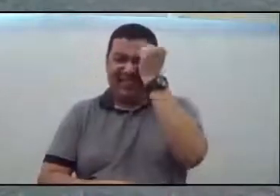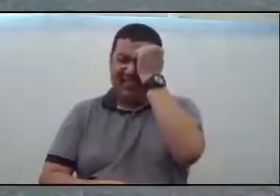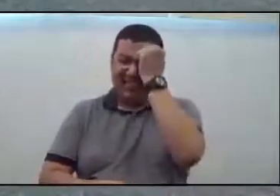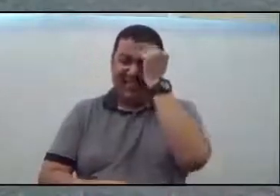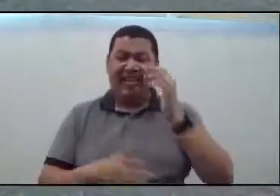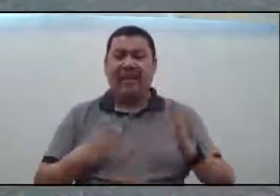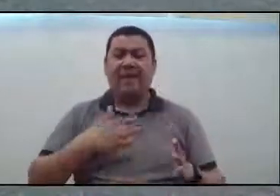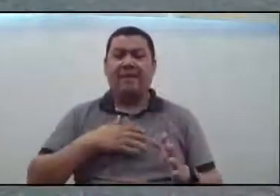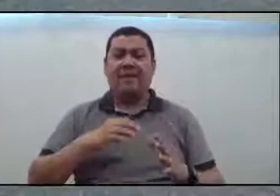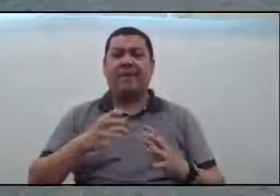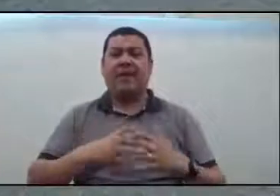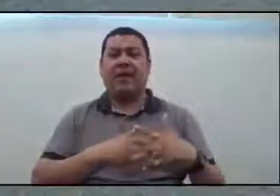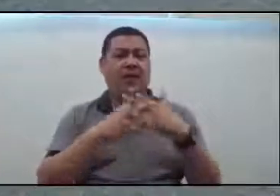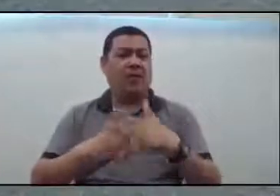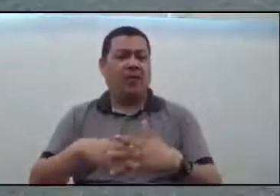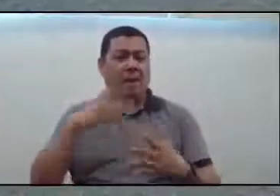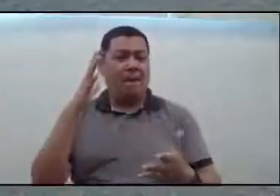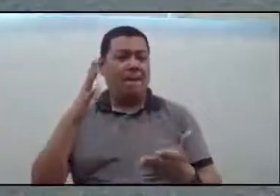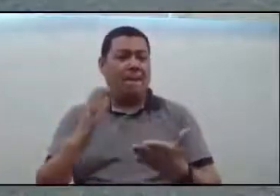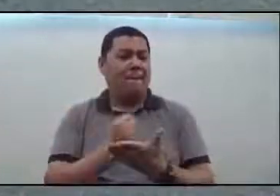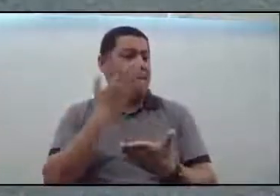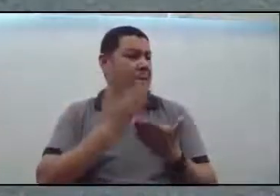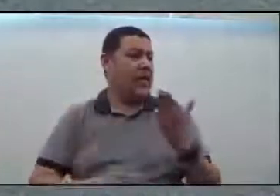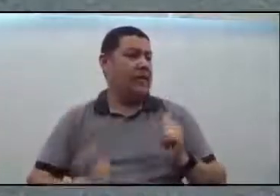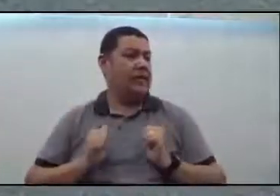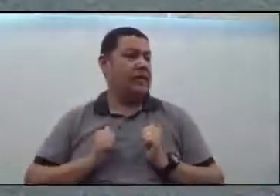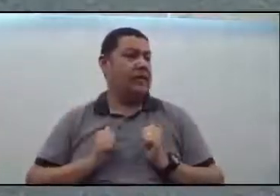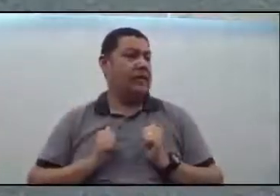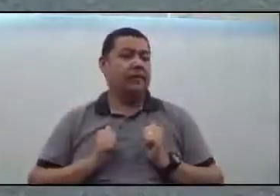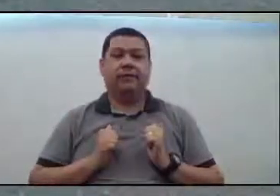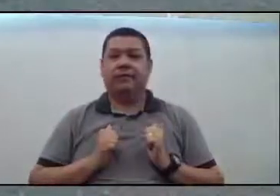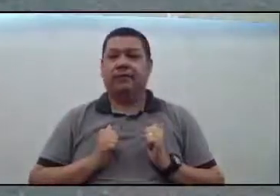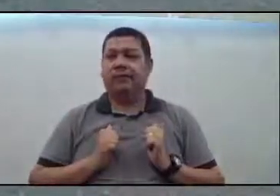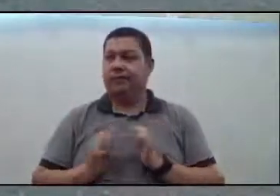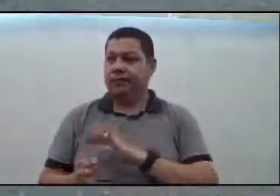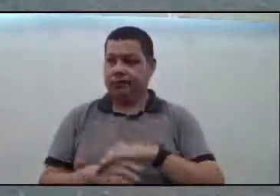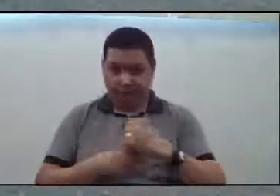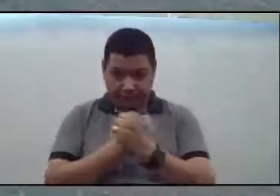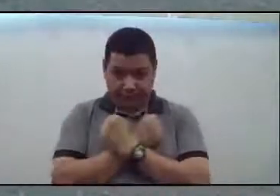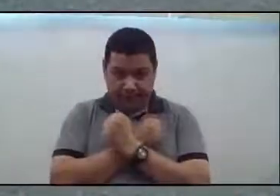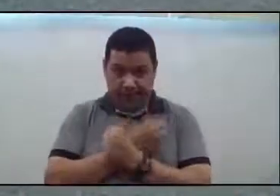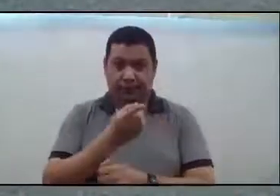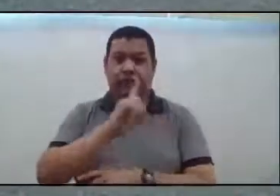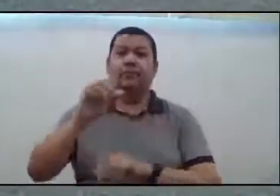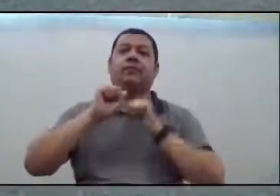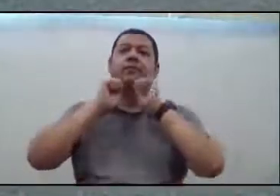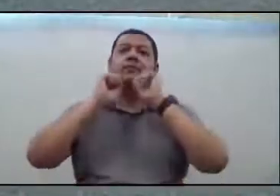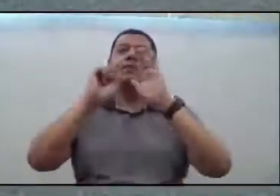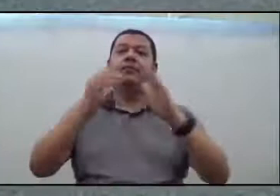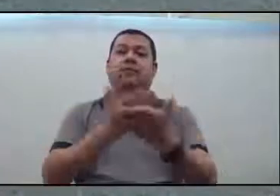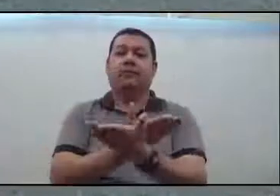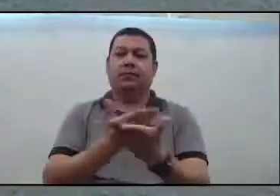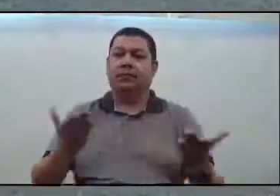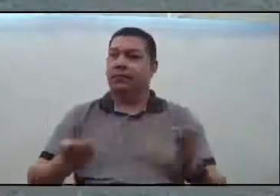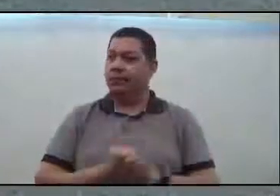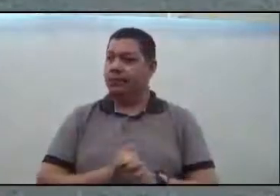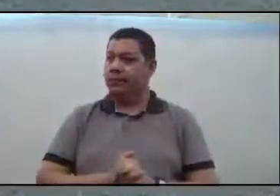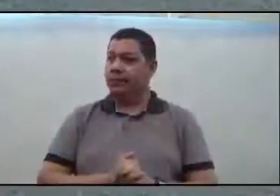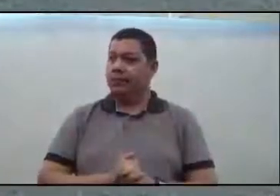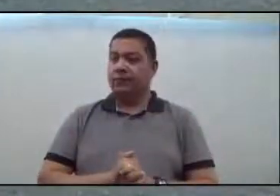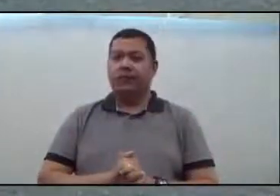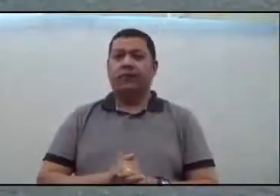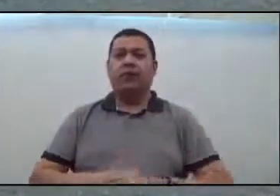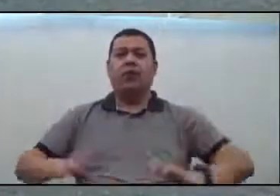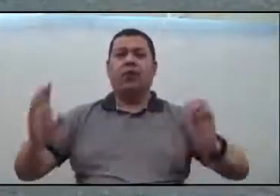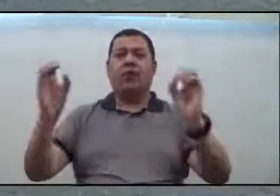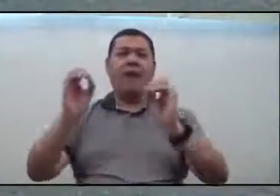lei, Creidinha, para defender o nosso povo. Um abraço, que Deus abençoe todos nós, uma ótima